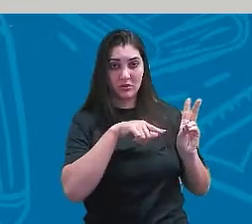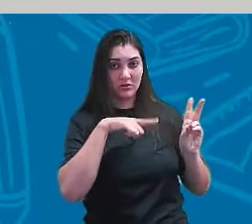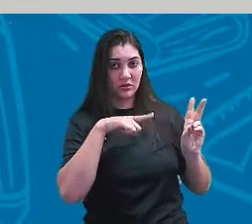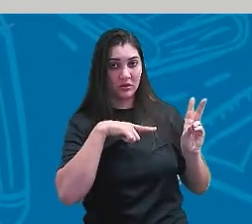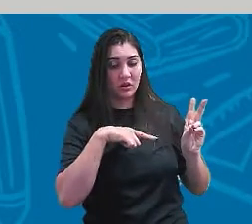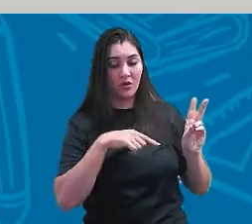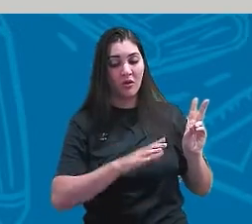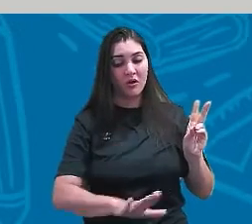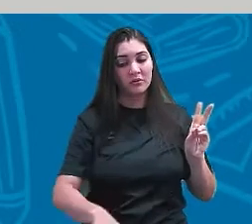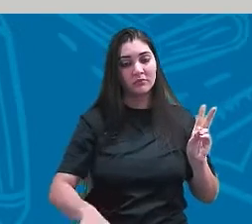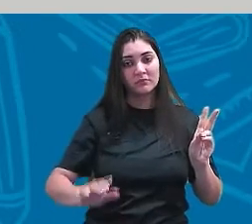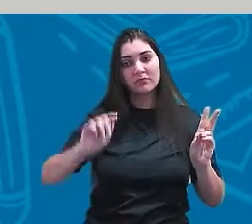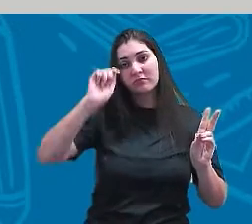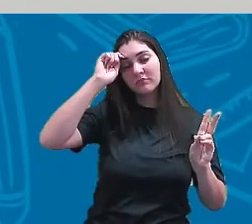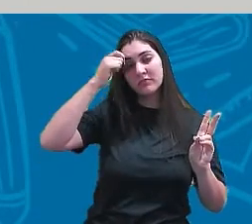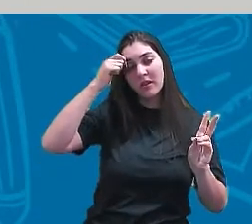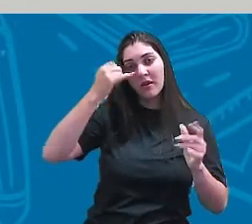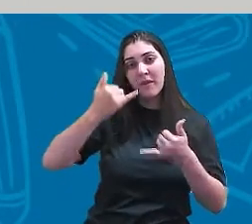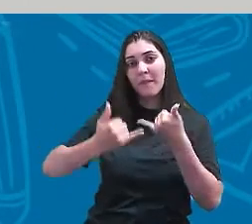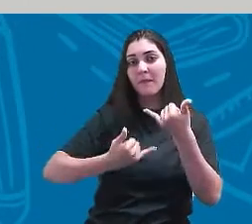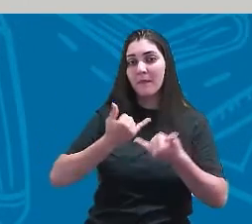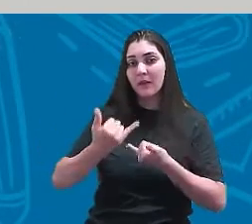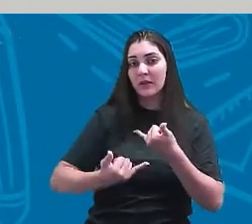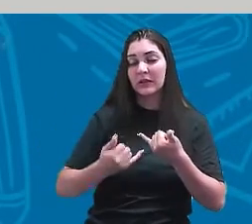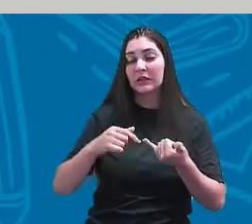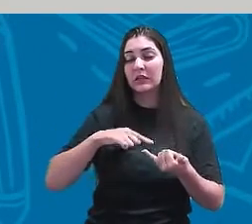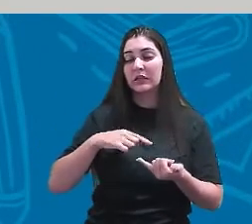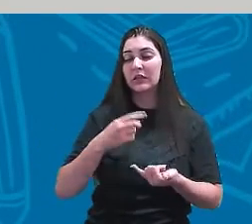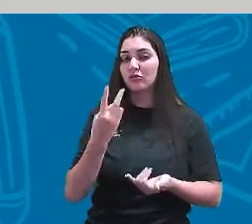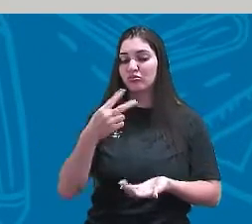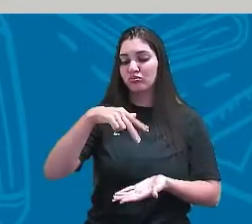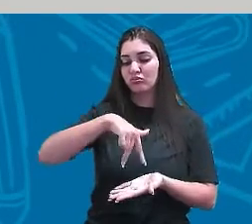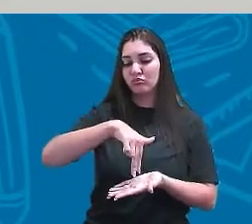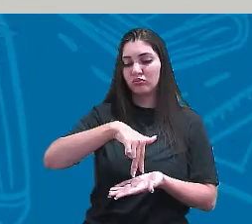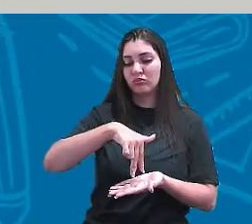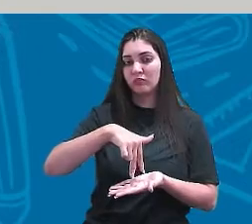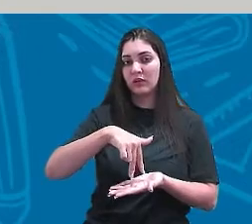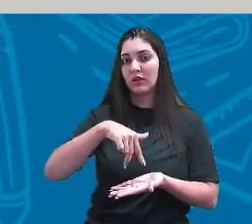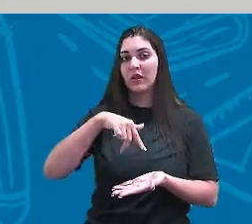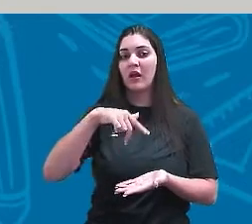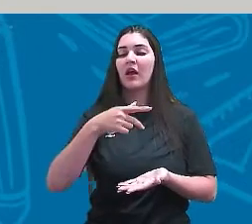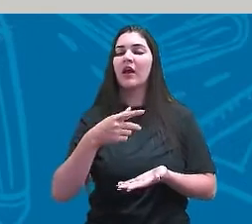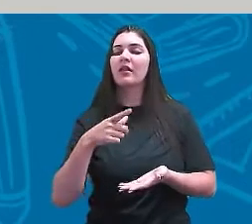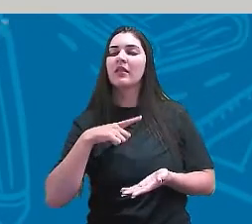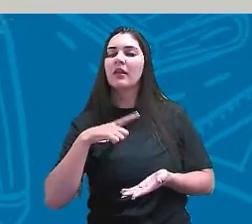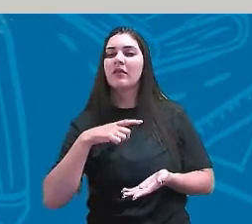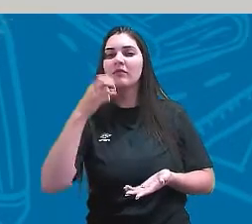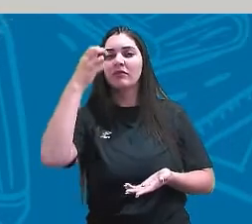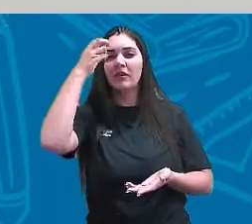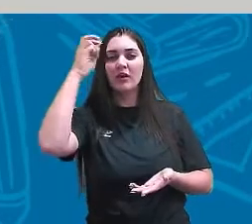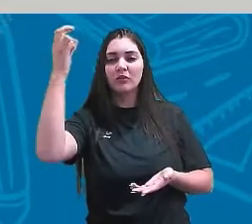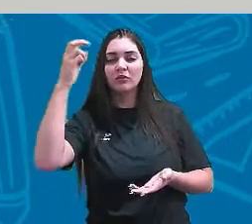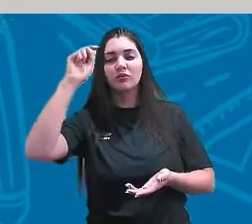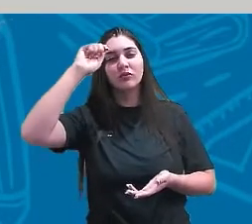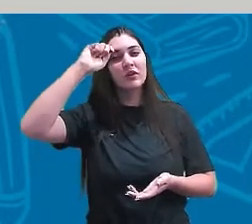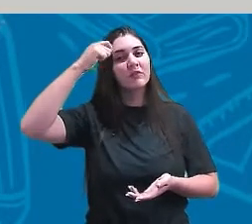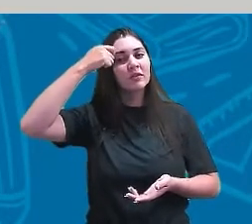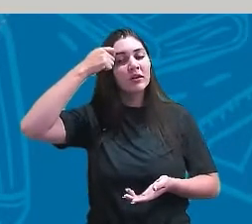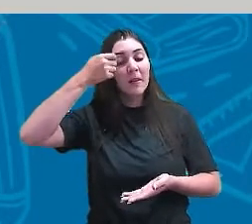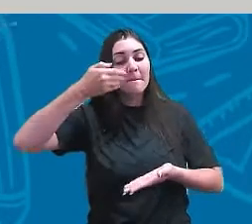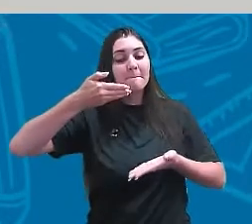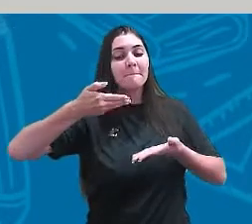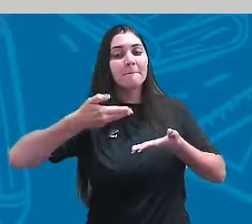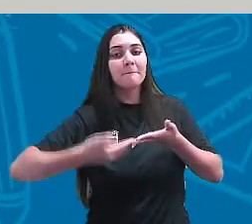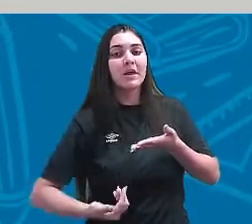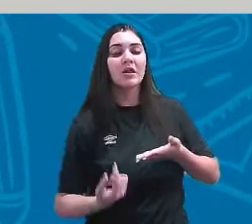a criança negra traquina que possuía duas pernas. Daí veio a cultura africana, ele perdeu uma perna